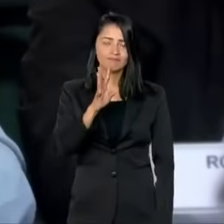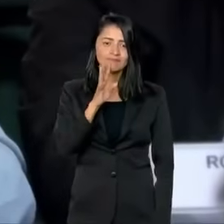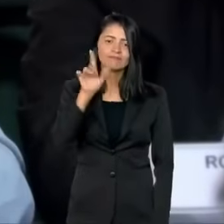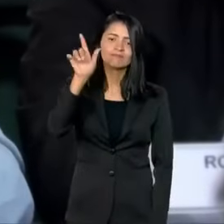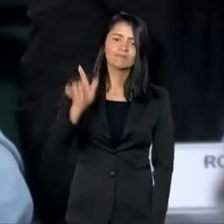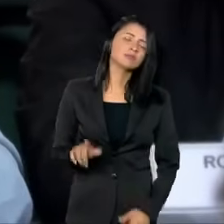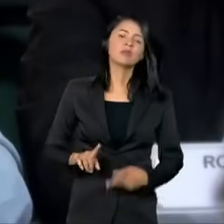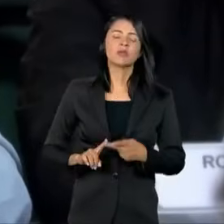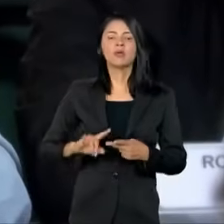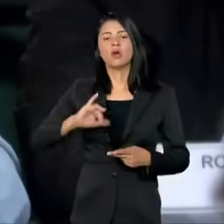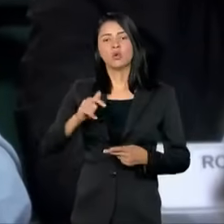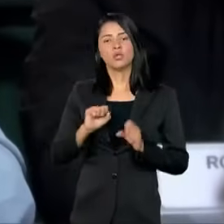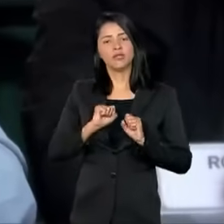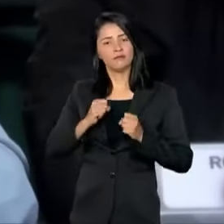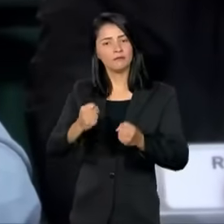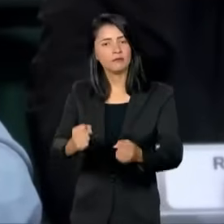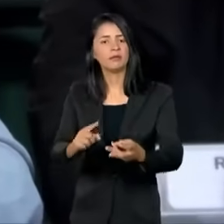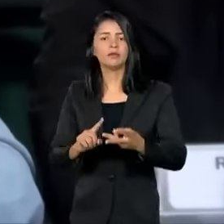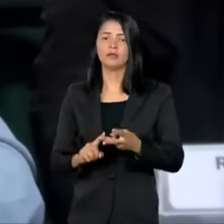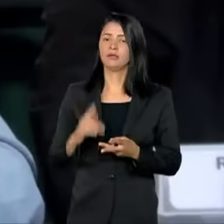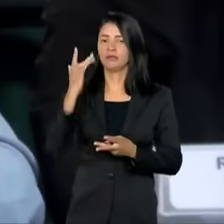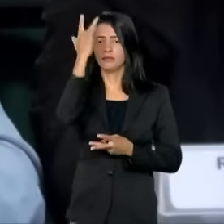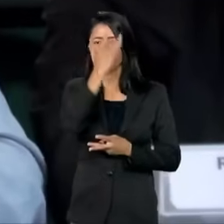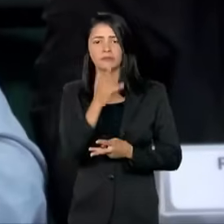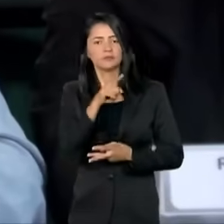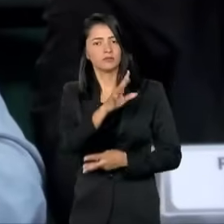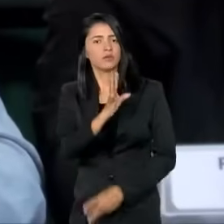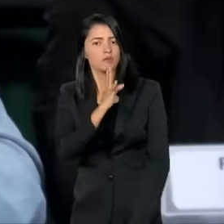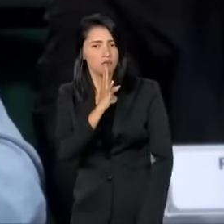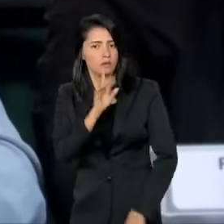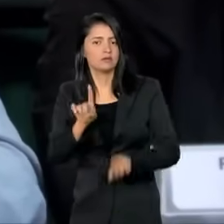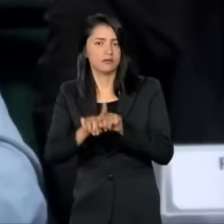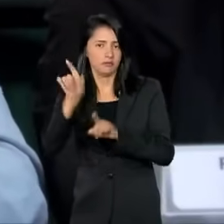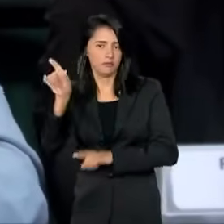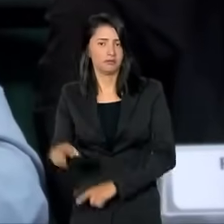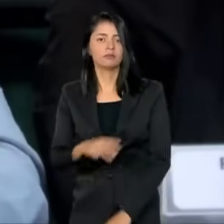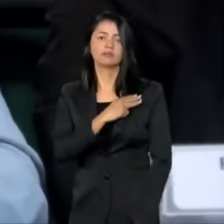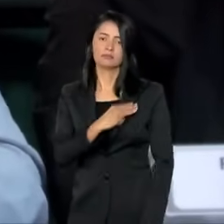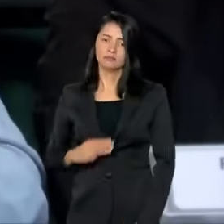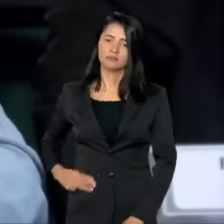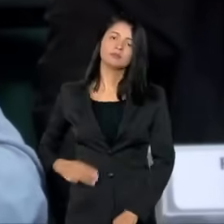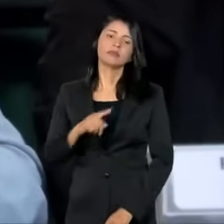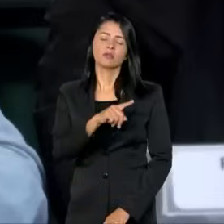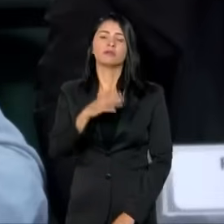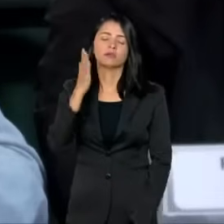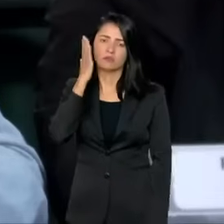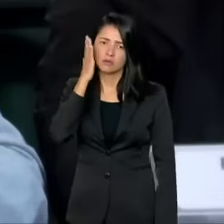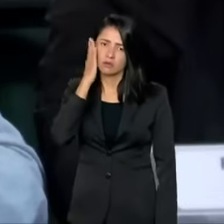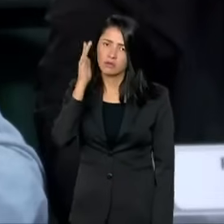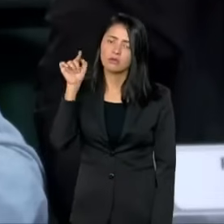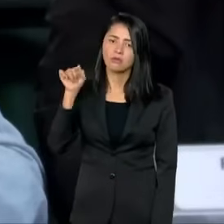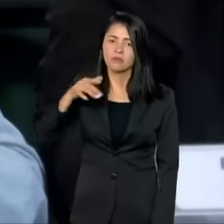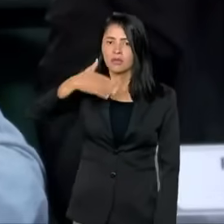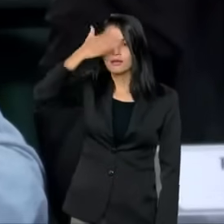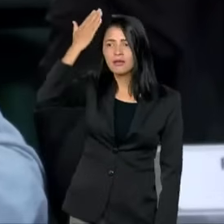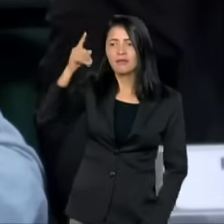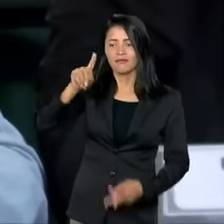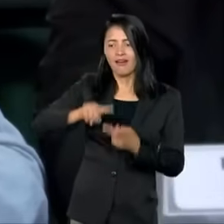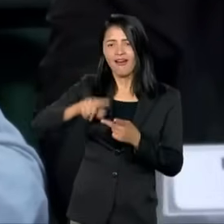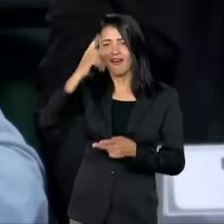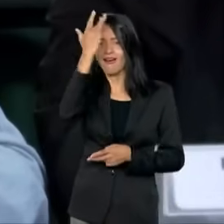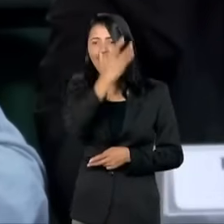companheiro José Múcio, da Defesa. O companheiro Fernando Haddad, que você também conhece bem. E você sabe que ele, além de ser um árabe, ele é